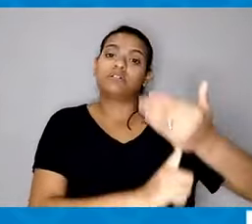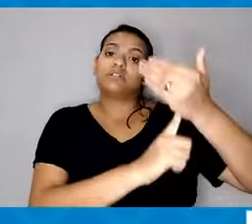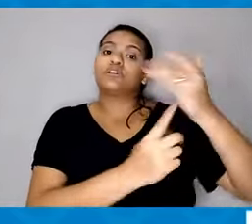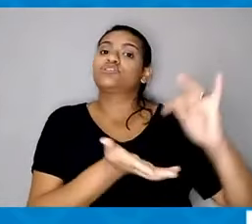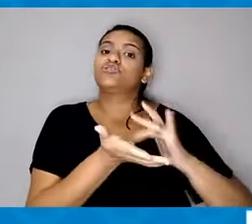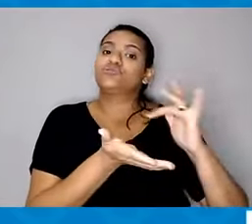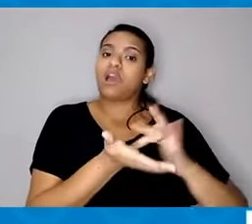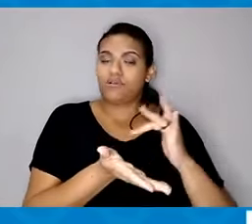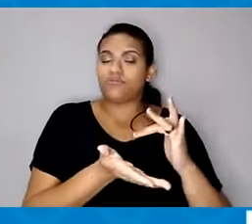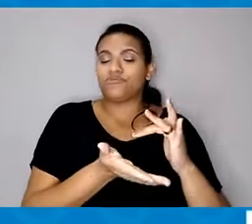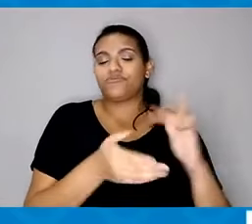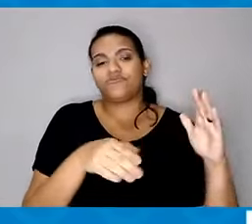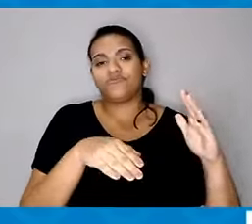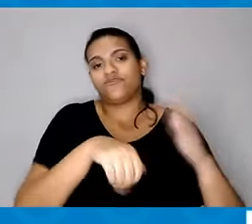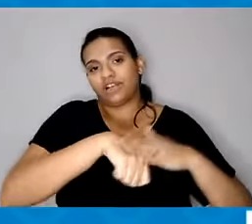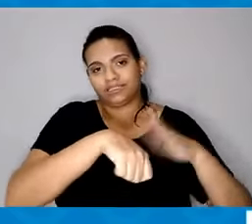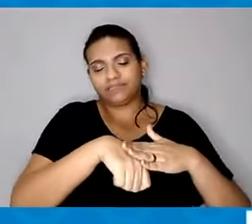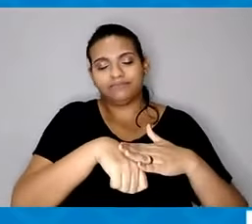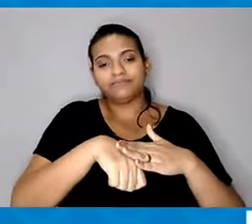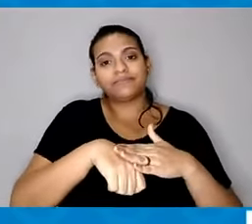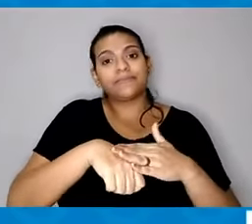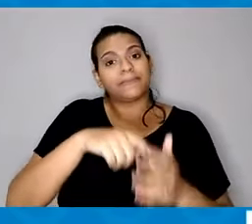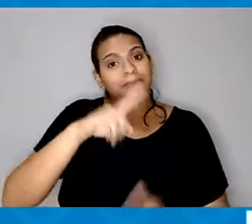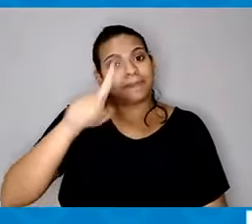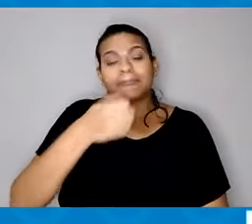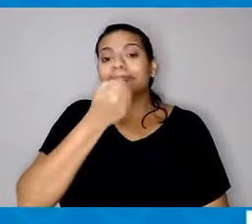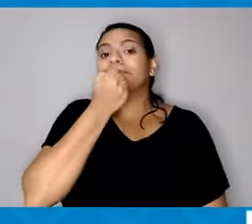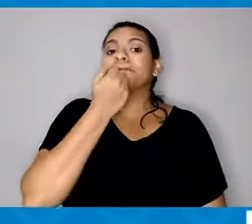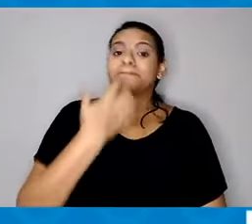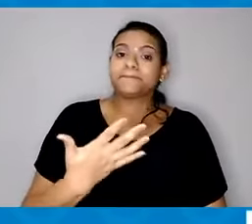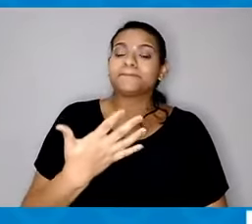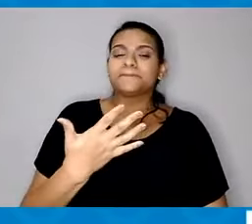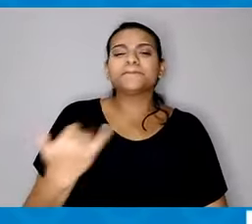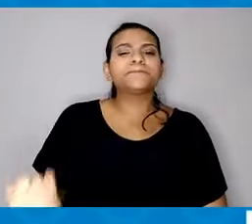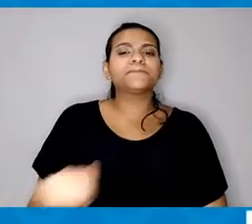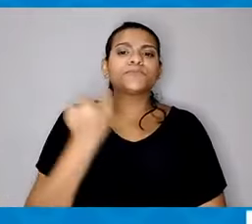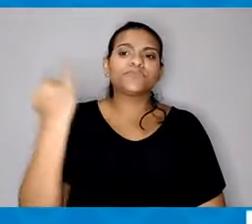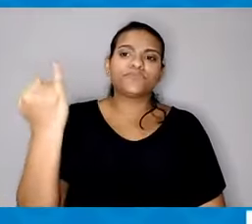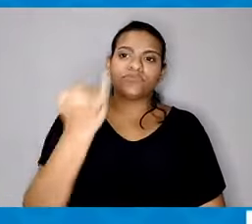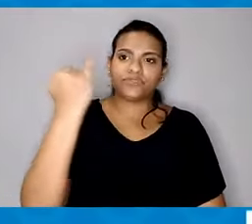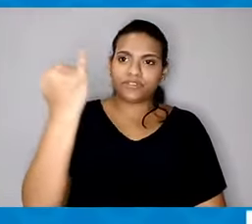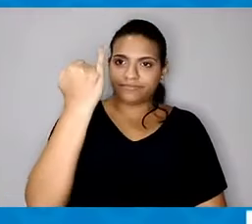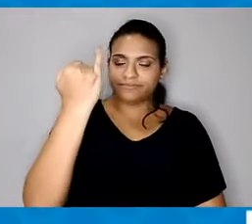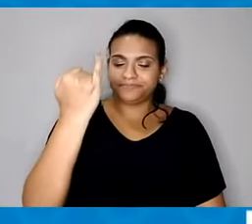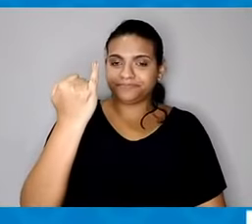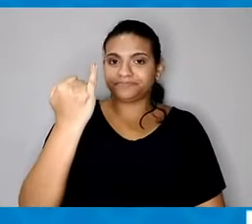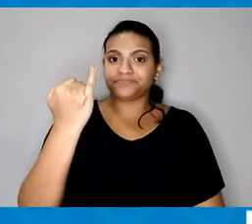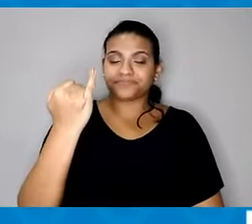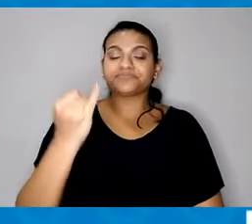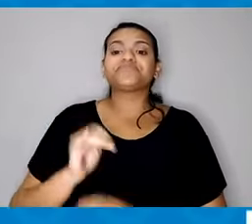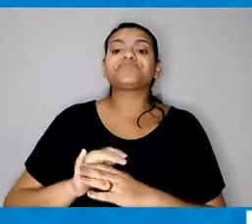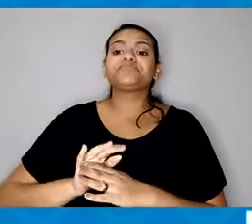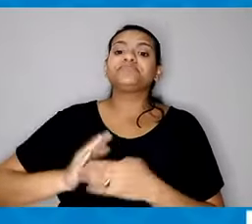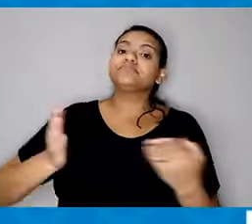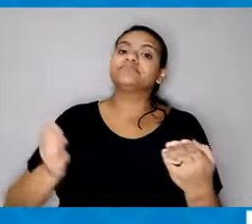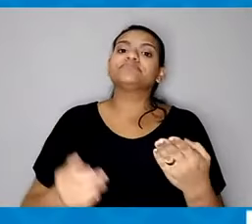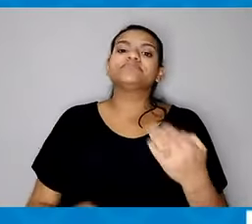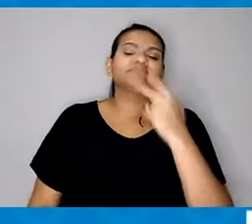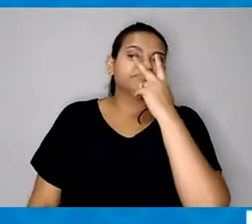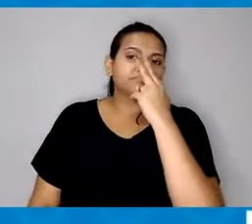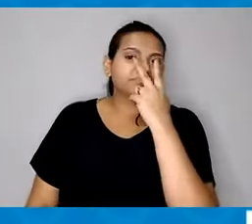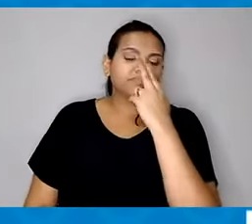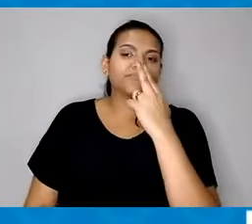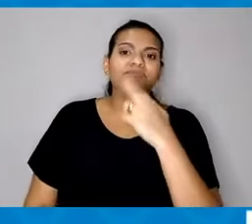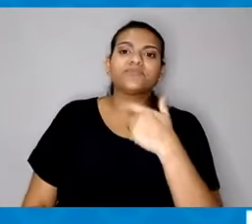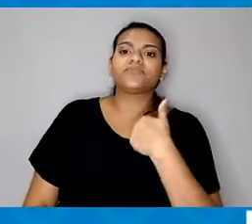tem enormes vantagens também, são duas coisas importantes, mas na fabricação digital eu estou livre um pouco